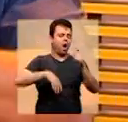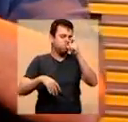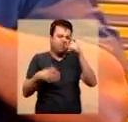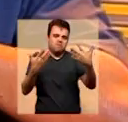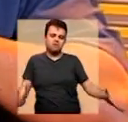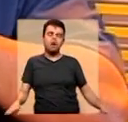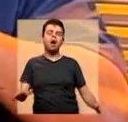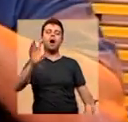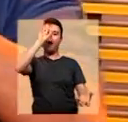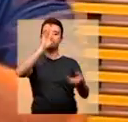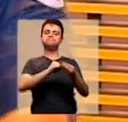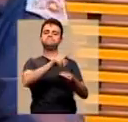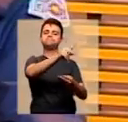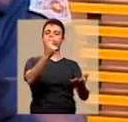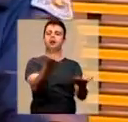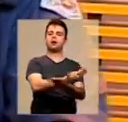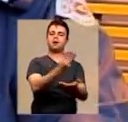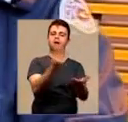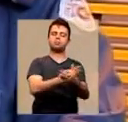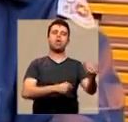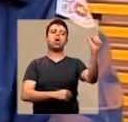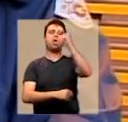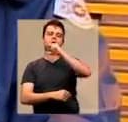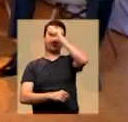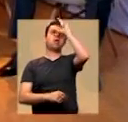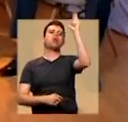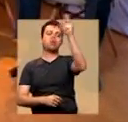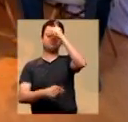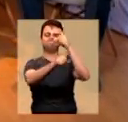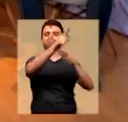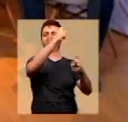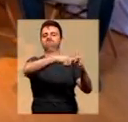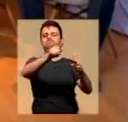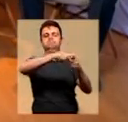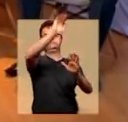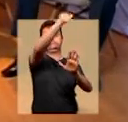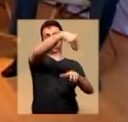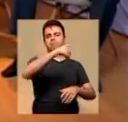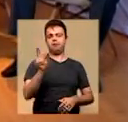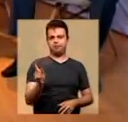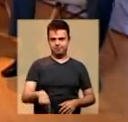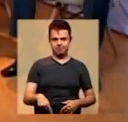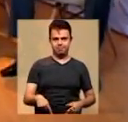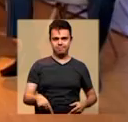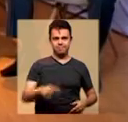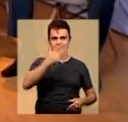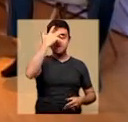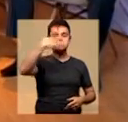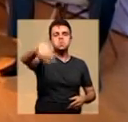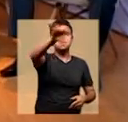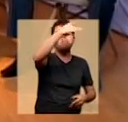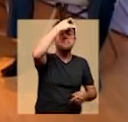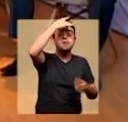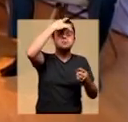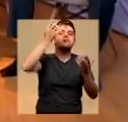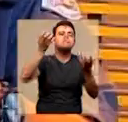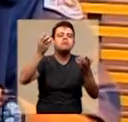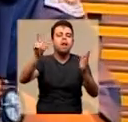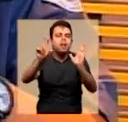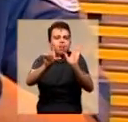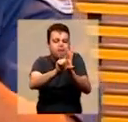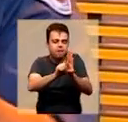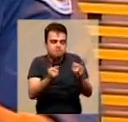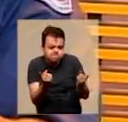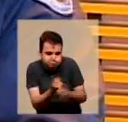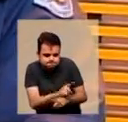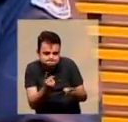então pressupõe que elas já estão embriagadas. Com problema. Elas estão com algum problema. Então, elas já vão para a sociedade, já com essa